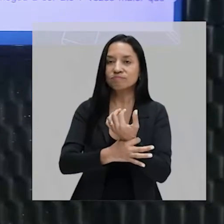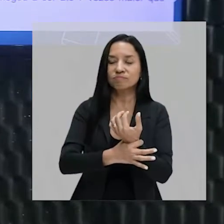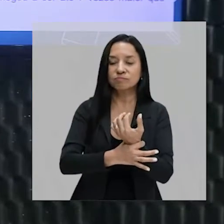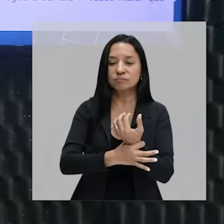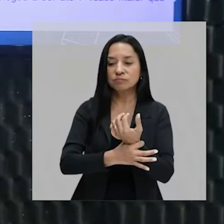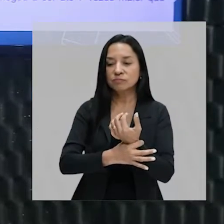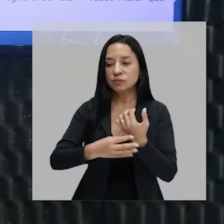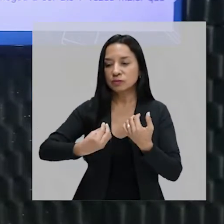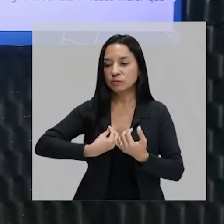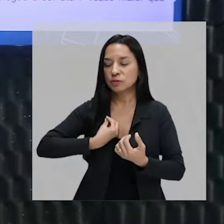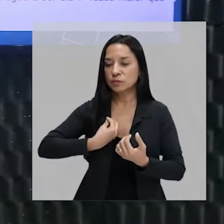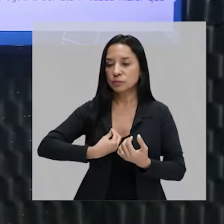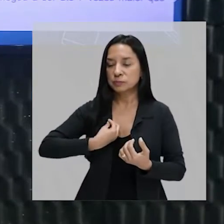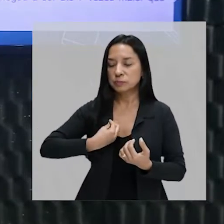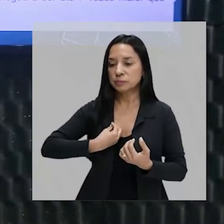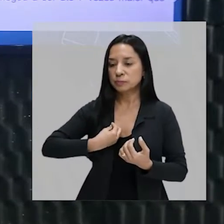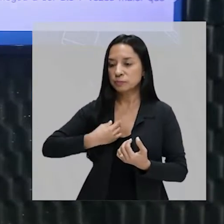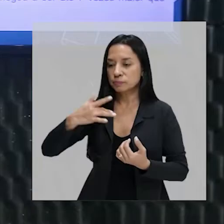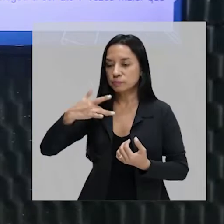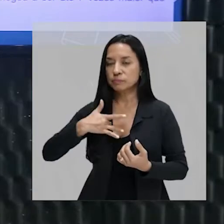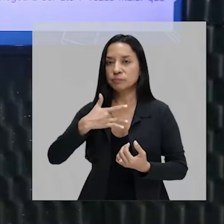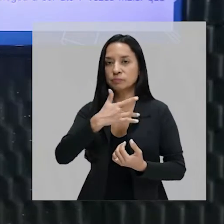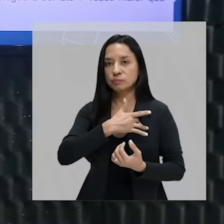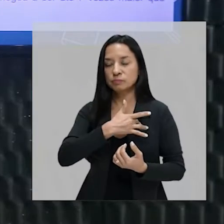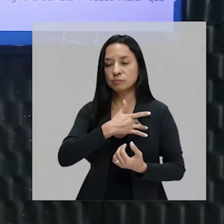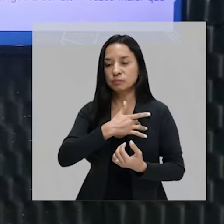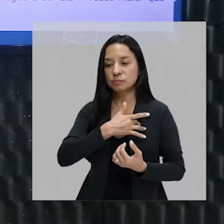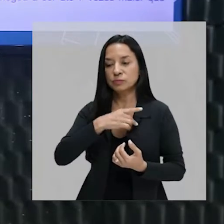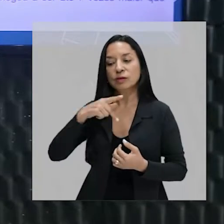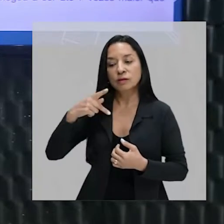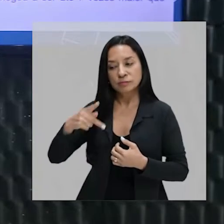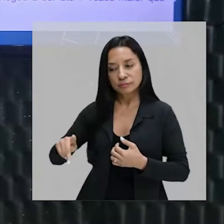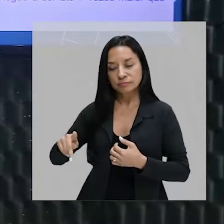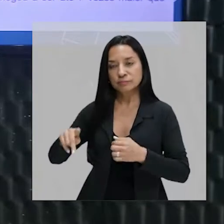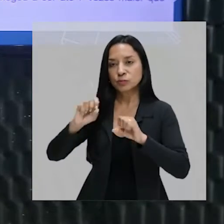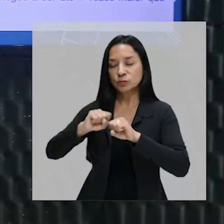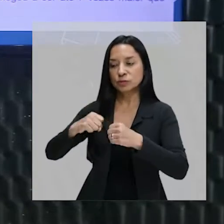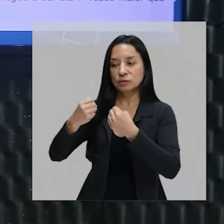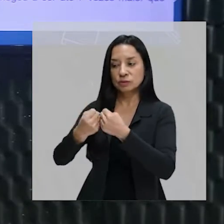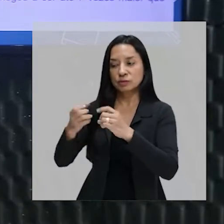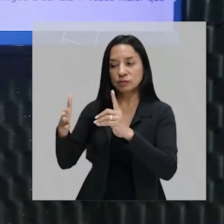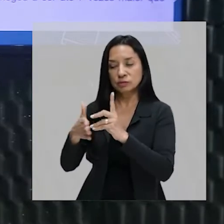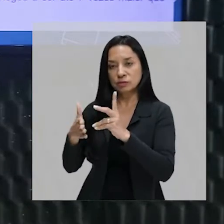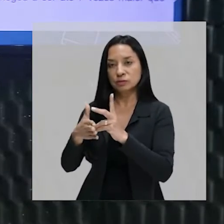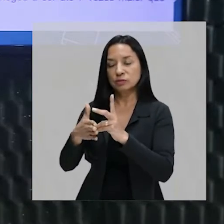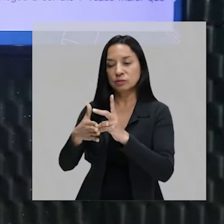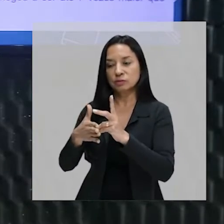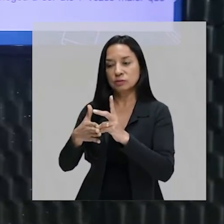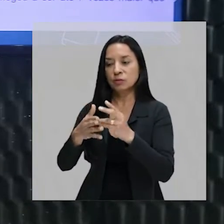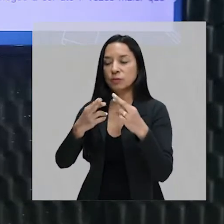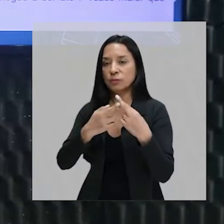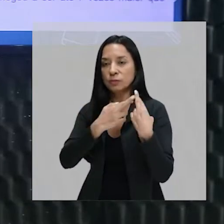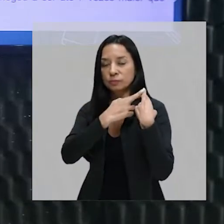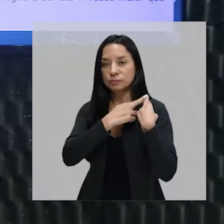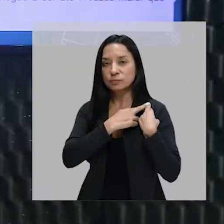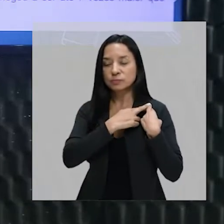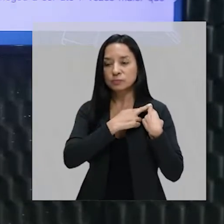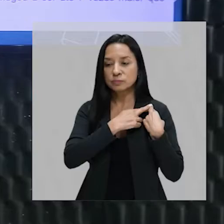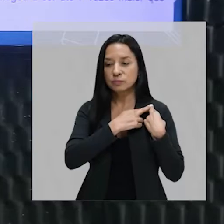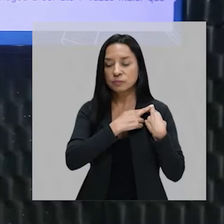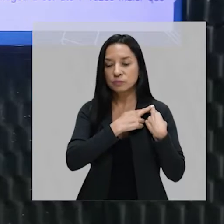a vida a saúde dessas sociedades vai ser um dos grandes responsáveis